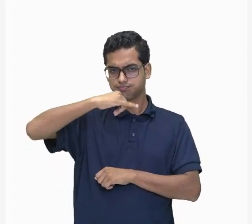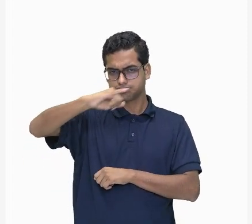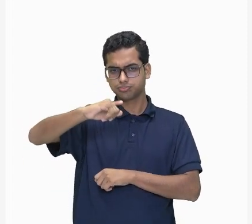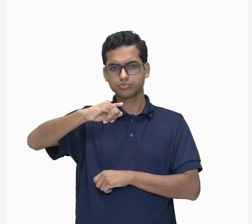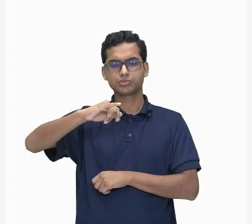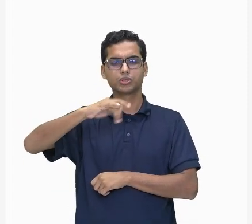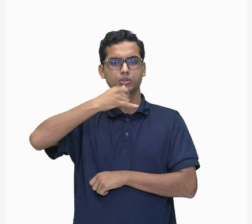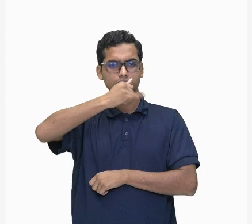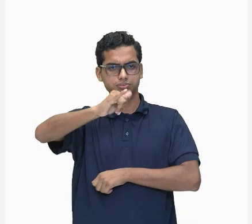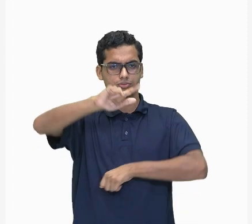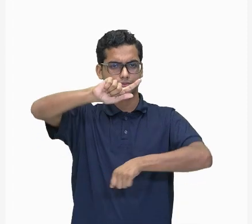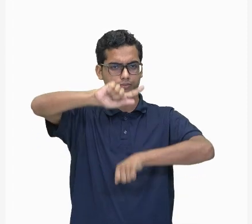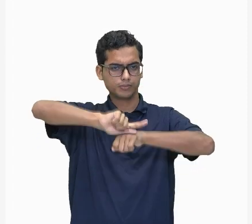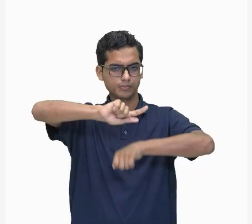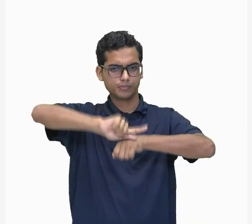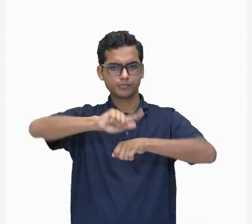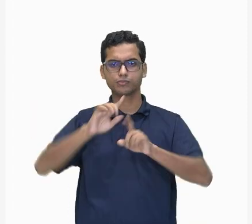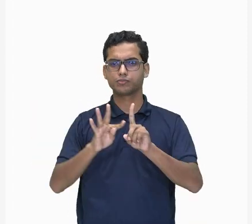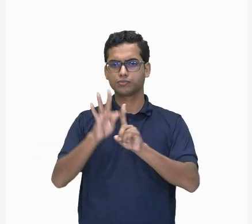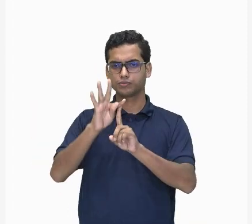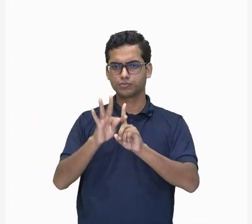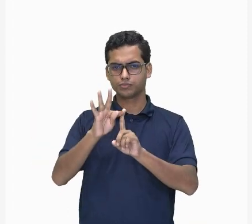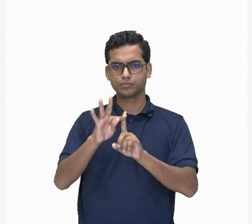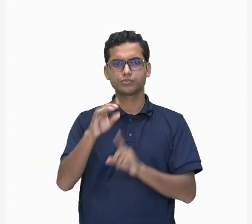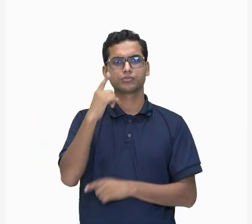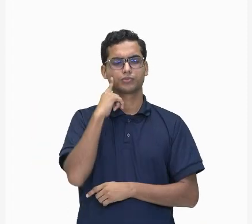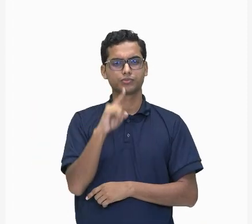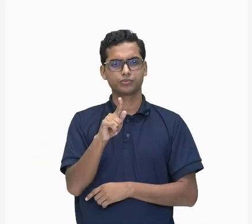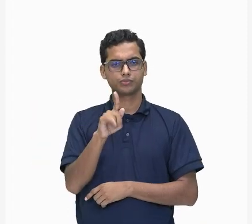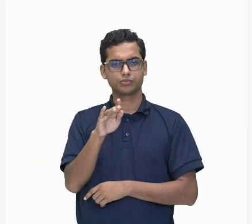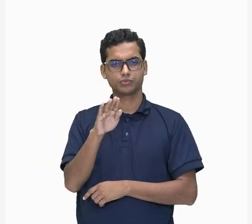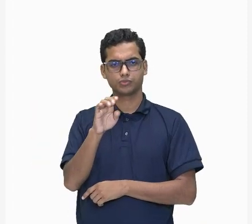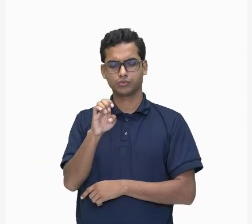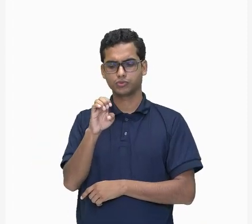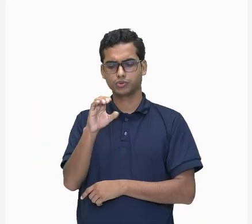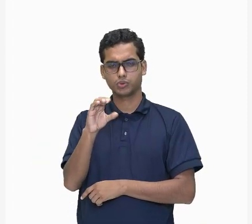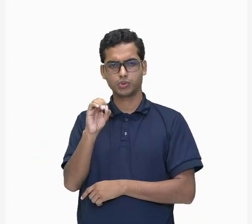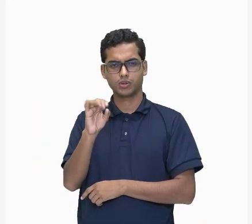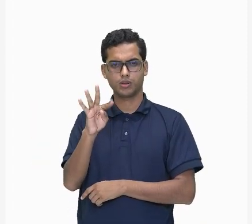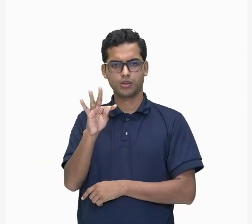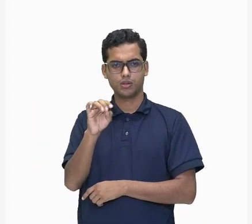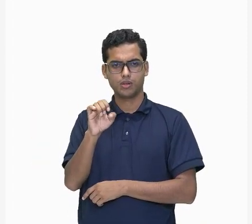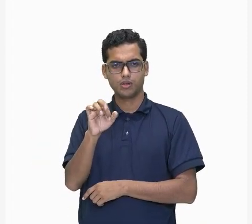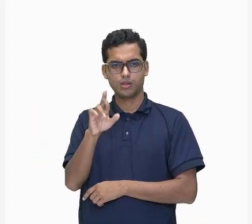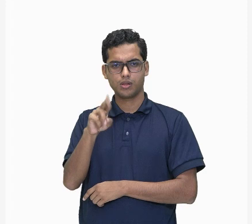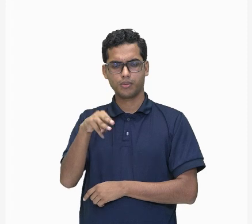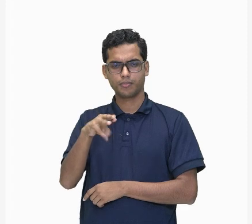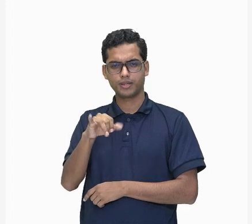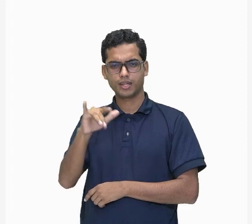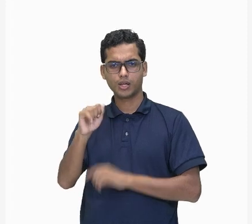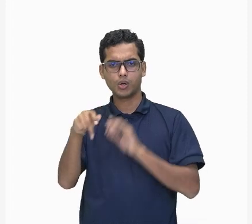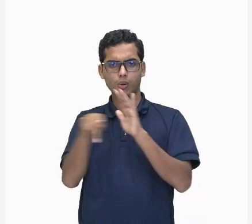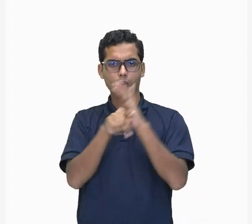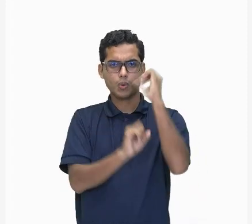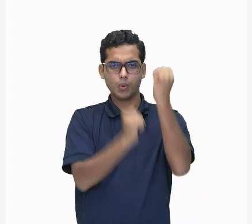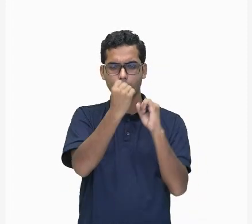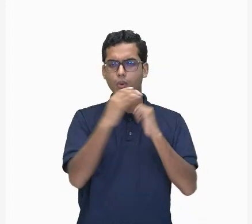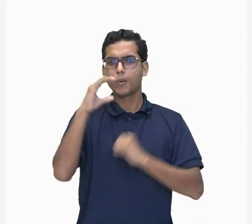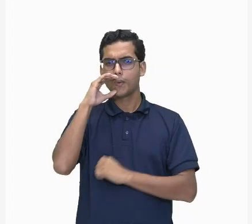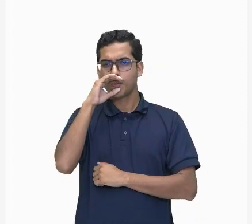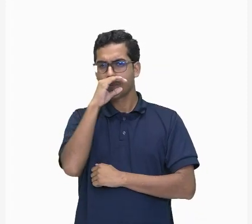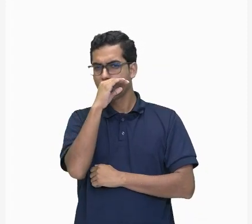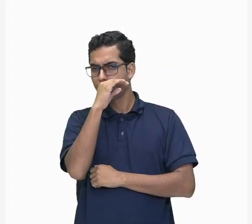denominada energia geotérmica. Nas usinas geotérmicas, o calor aquece a água que infiltra no